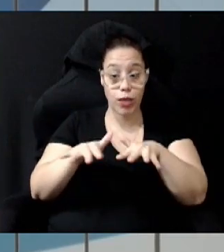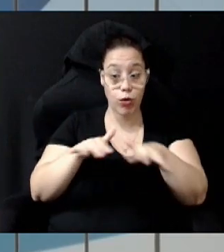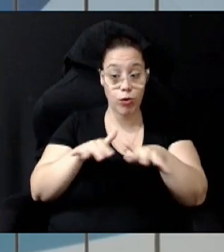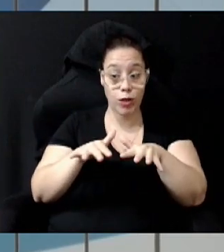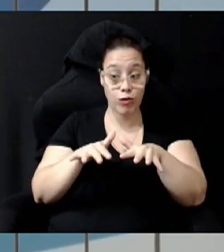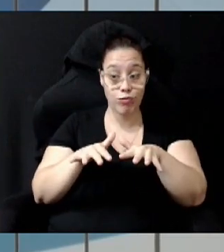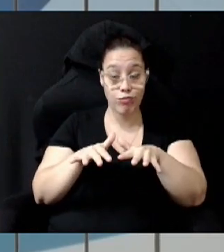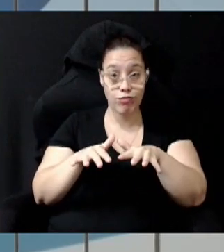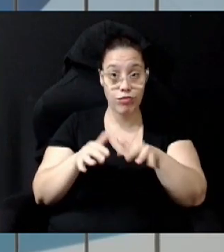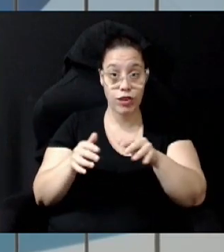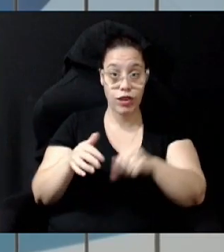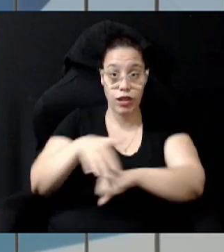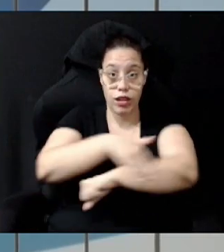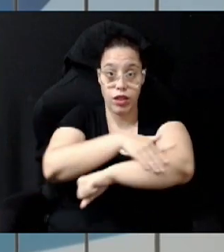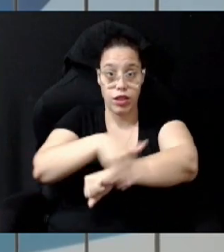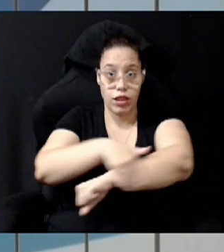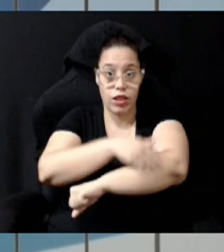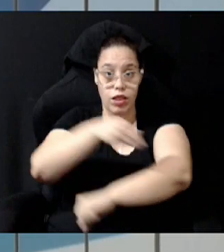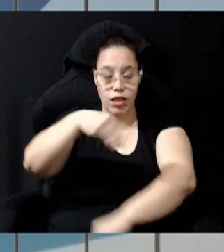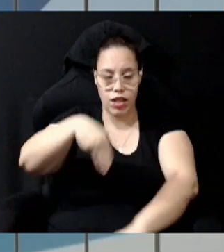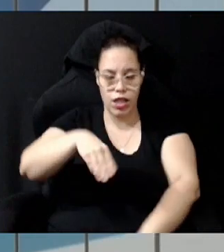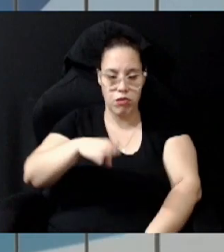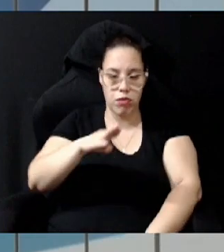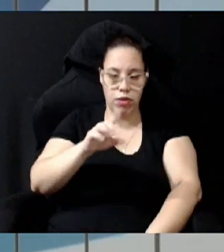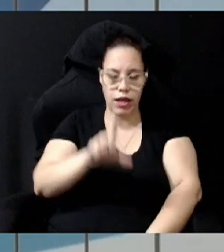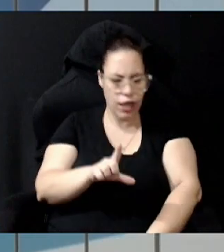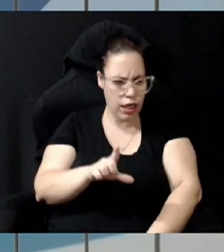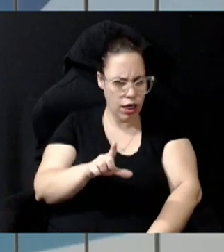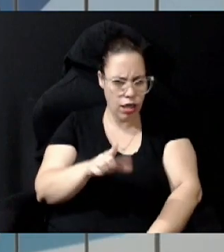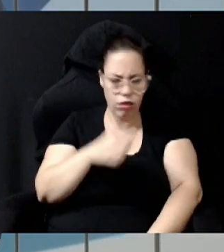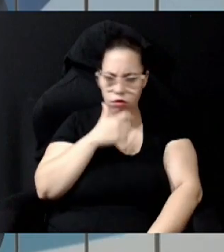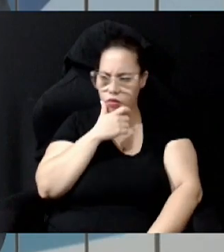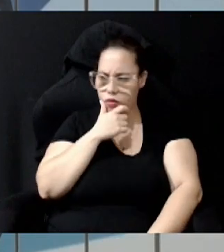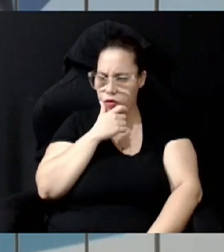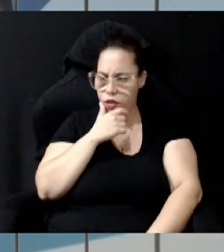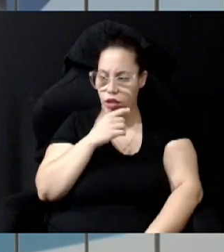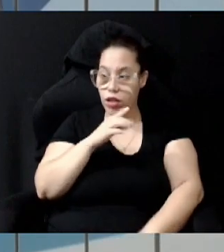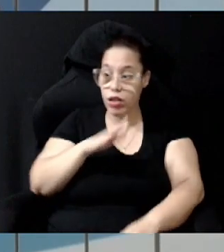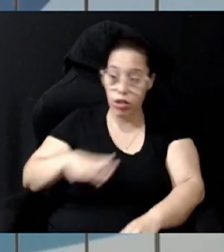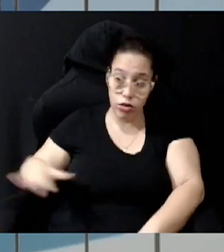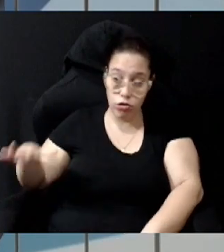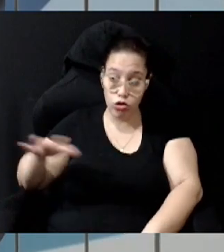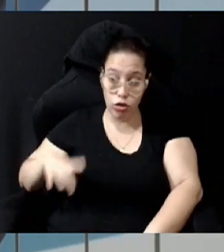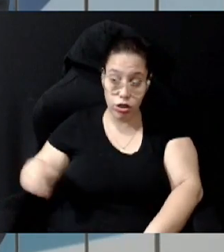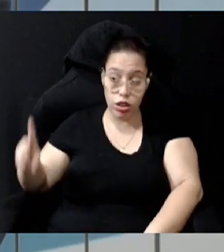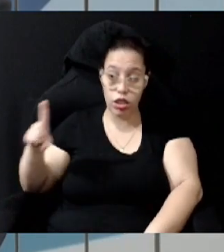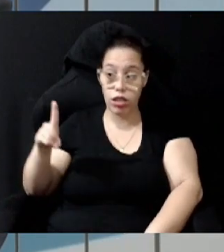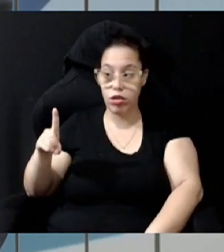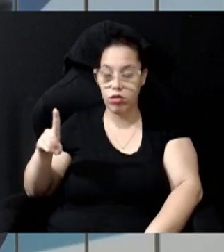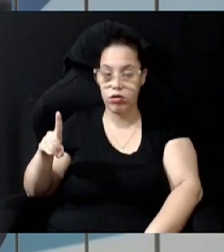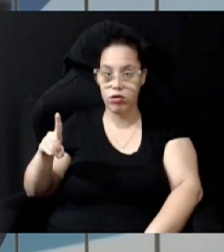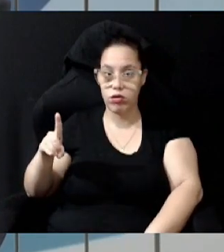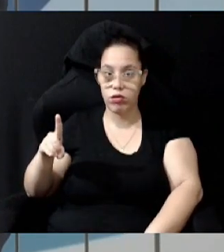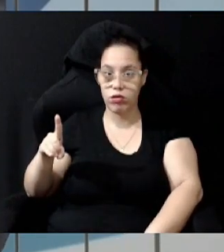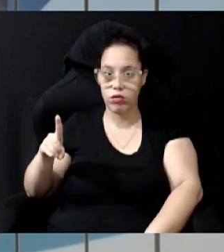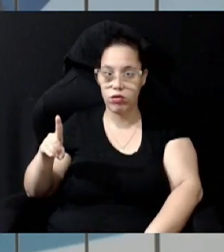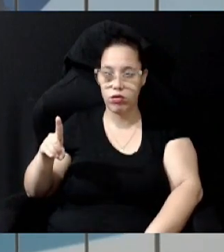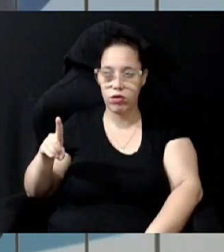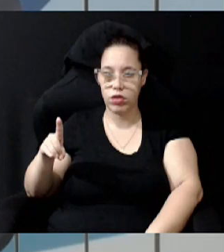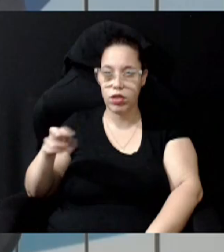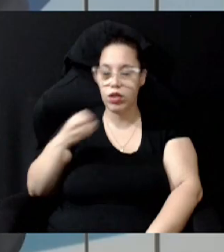rua, MBL, esses movimentos de direita que instrumentalizam muito bem as redes